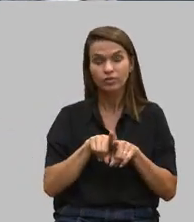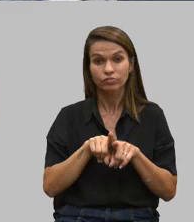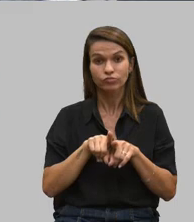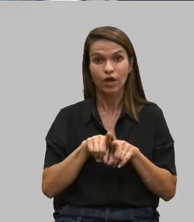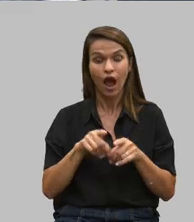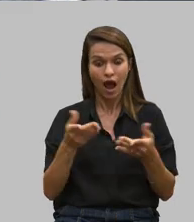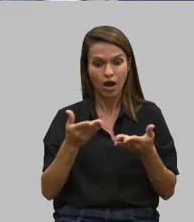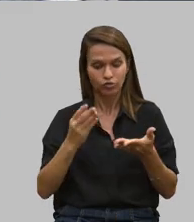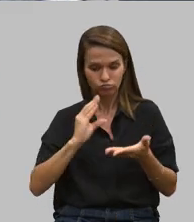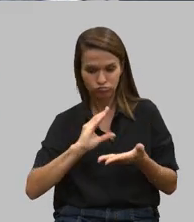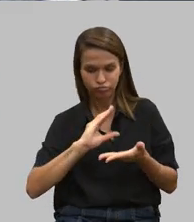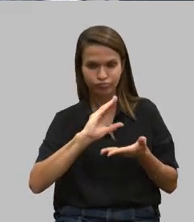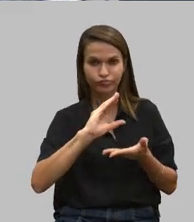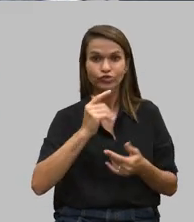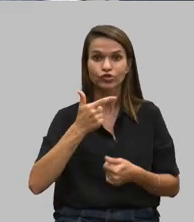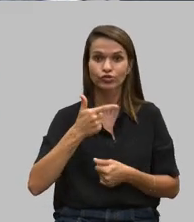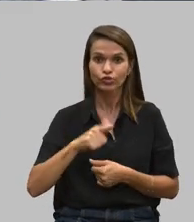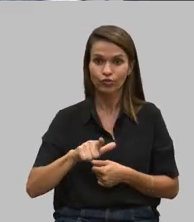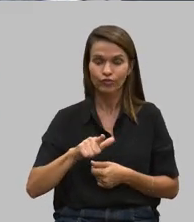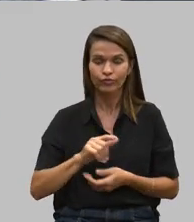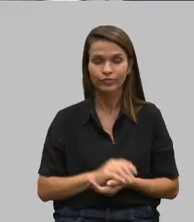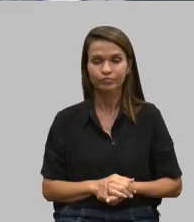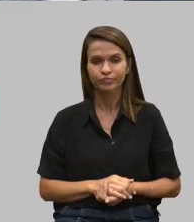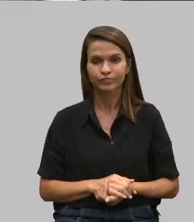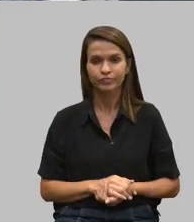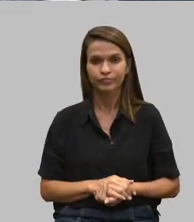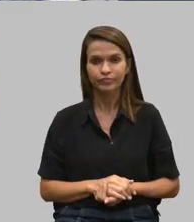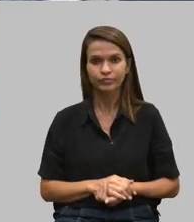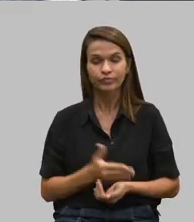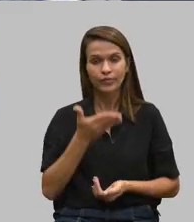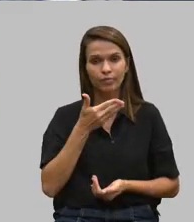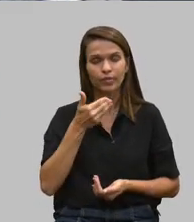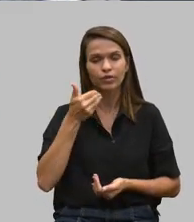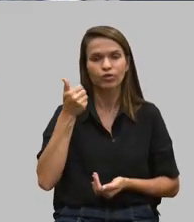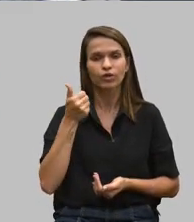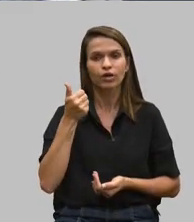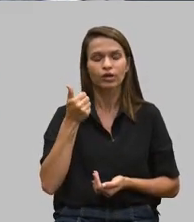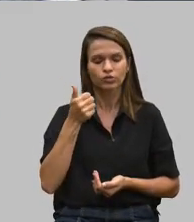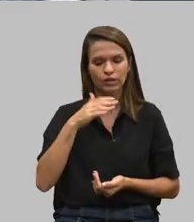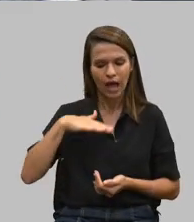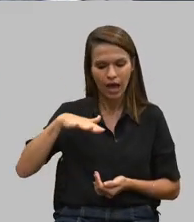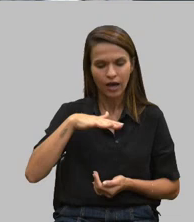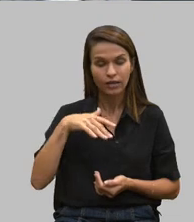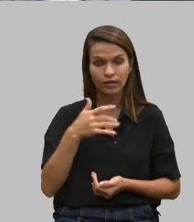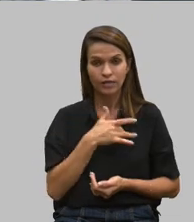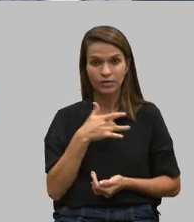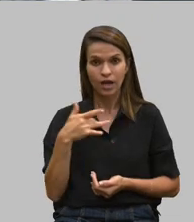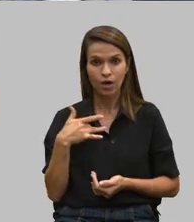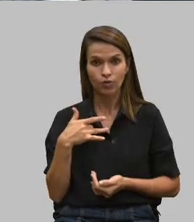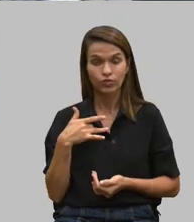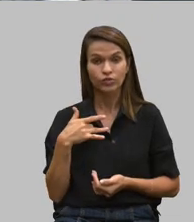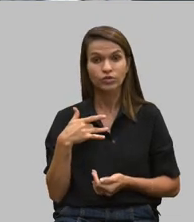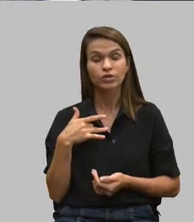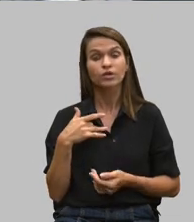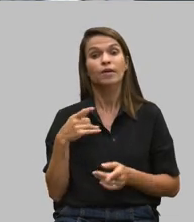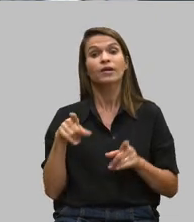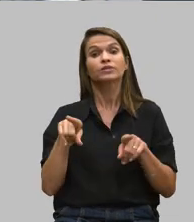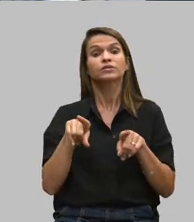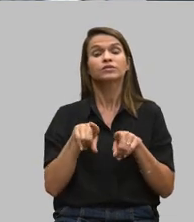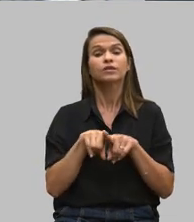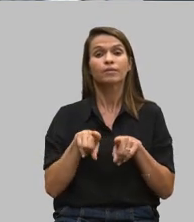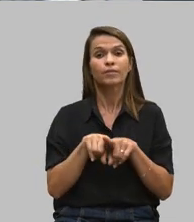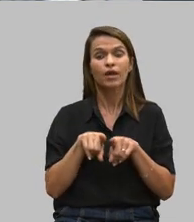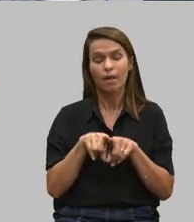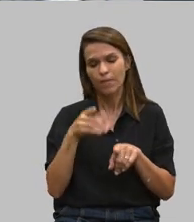aí eh melhorando a questão da Saúde mas também além da melhoria dos